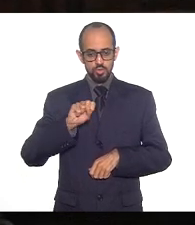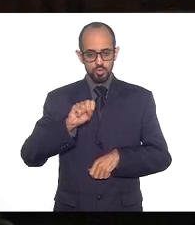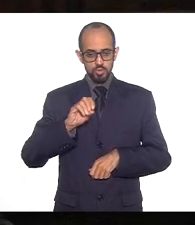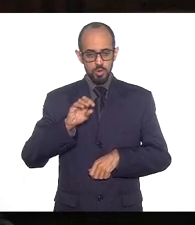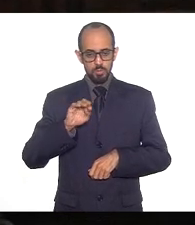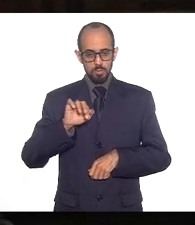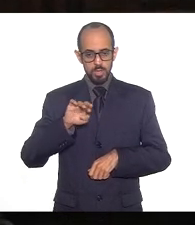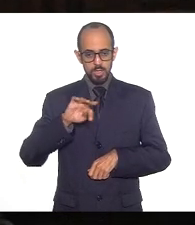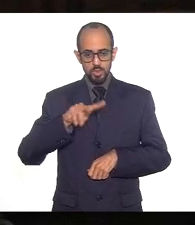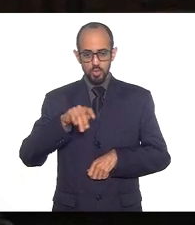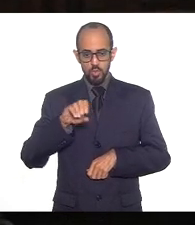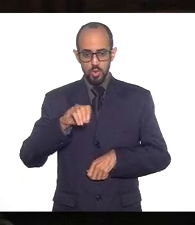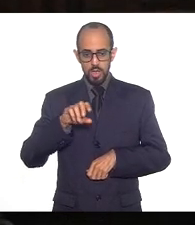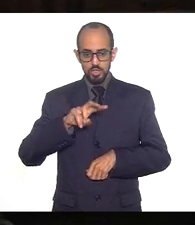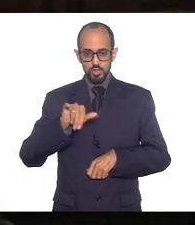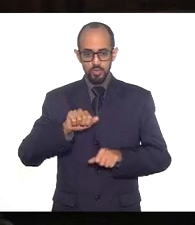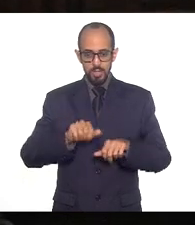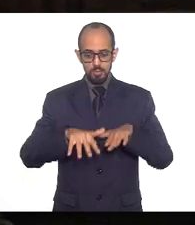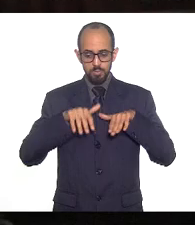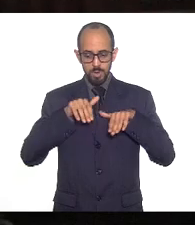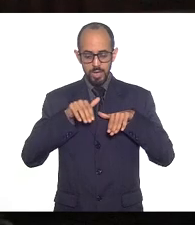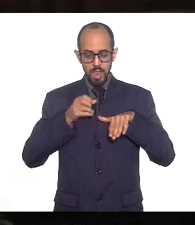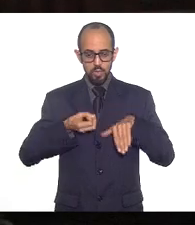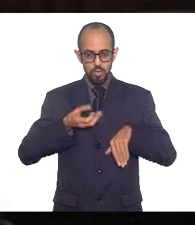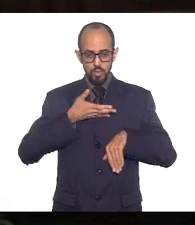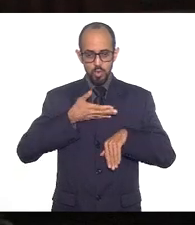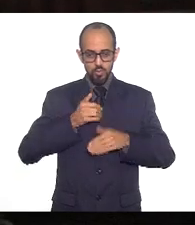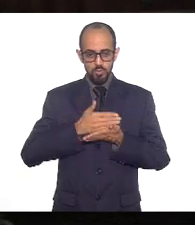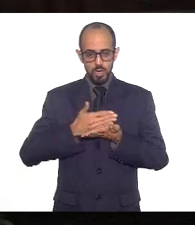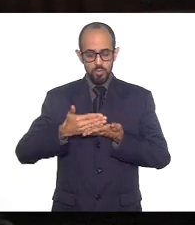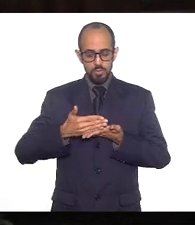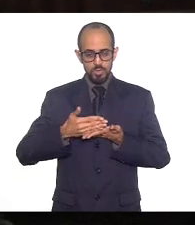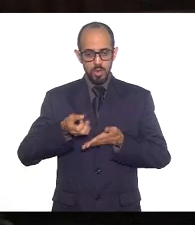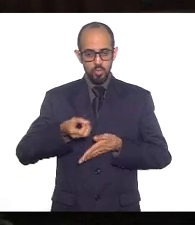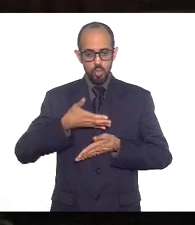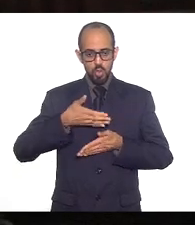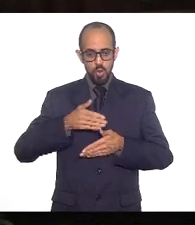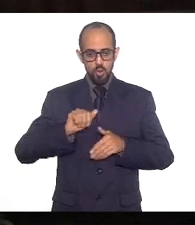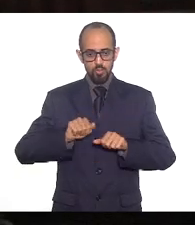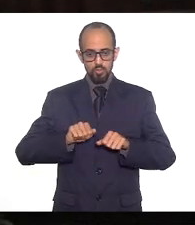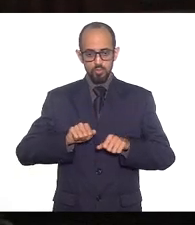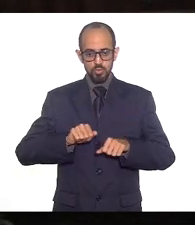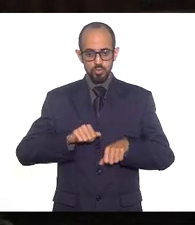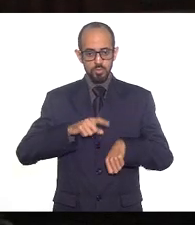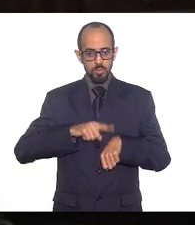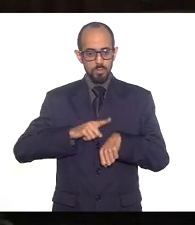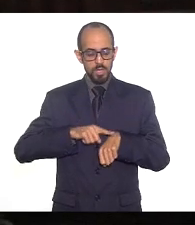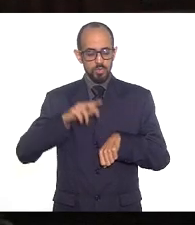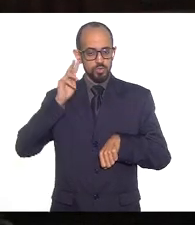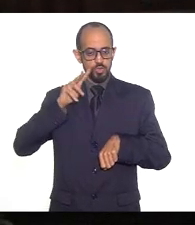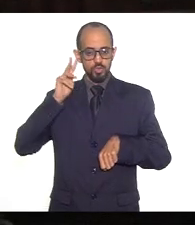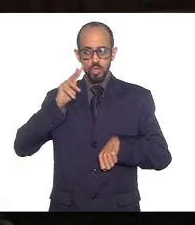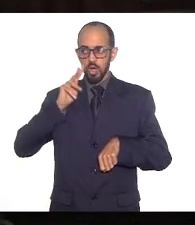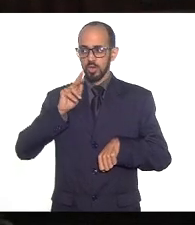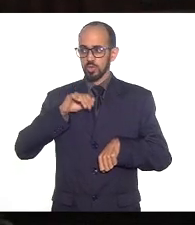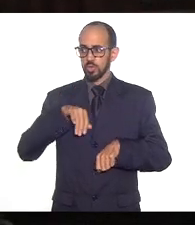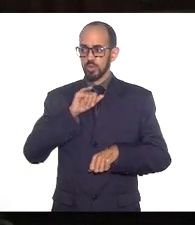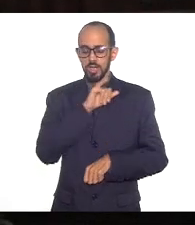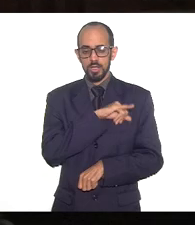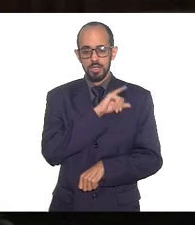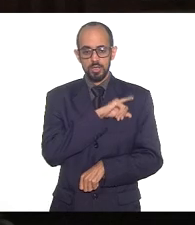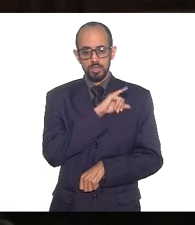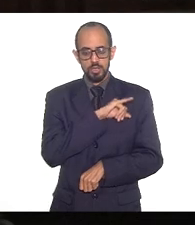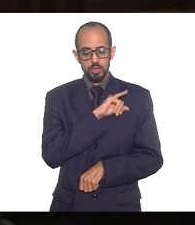novo para o lobo treinario mais moderno para iniciar um novo ciclo histórico da política no Rio de Janeiro e